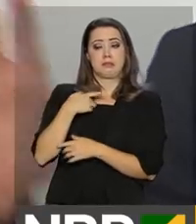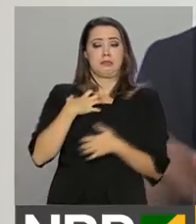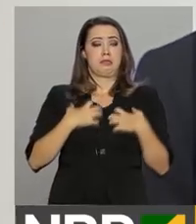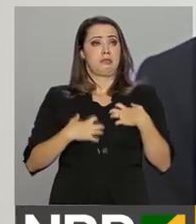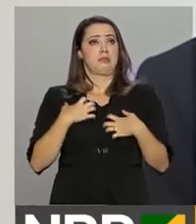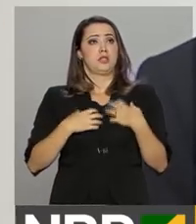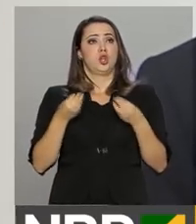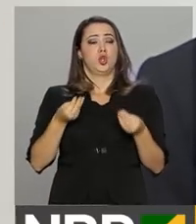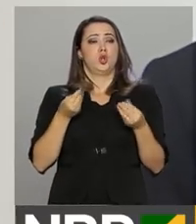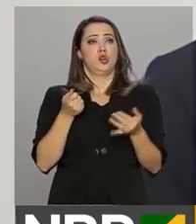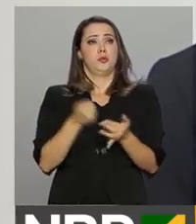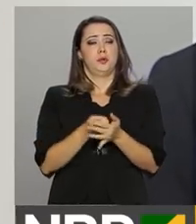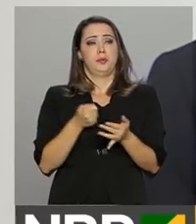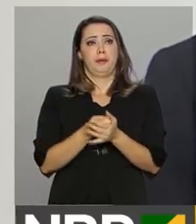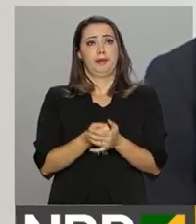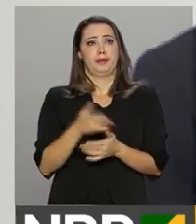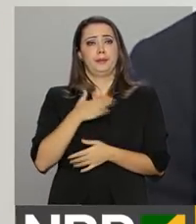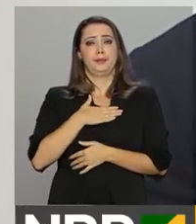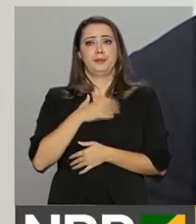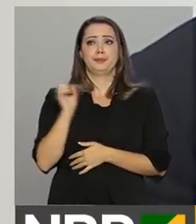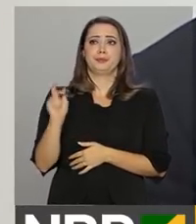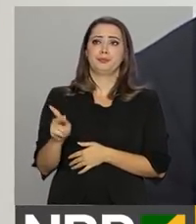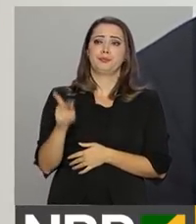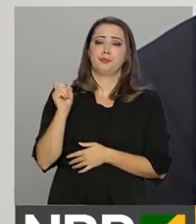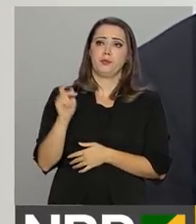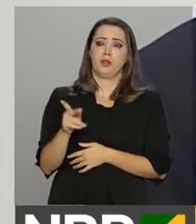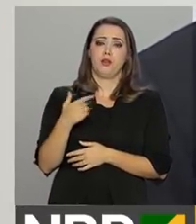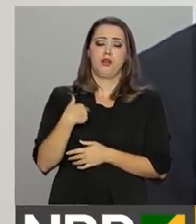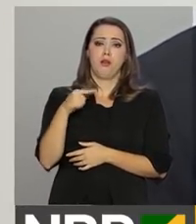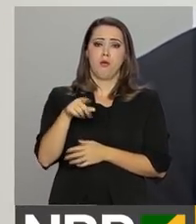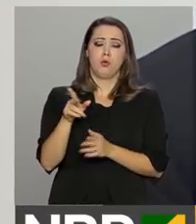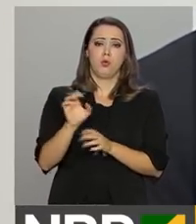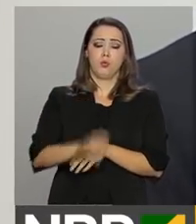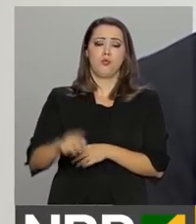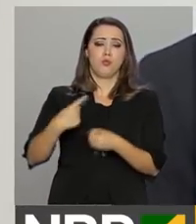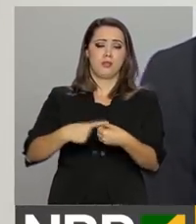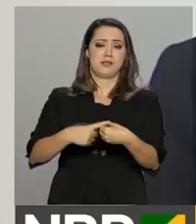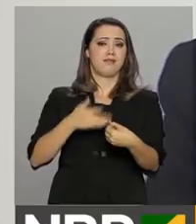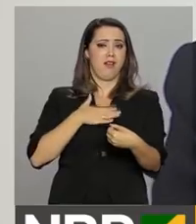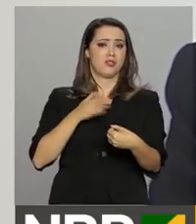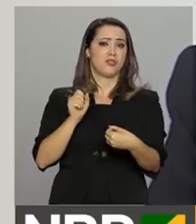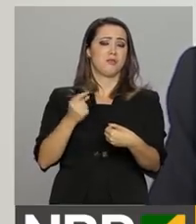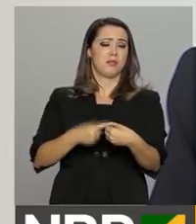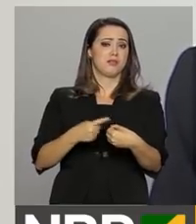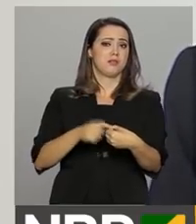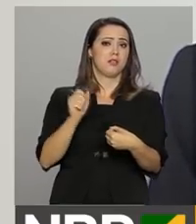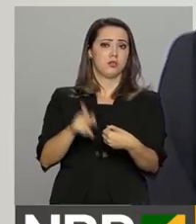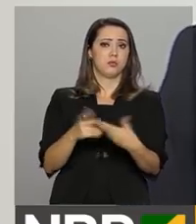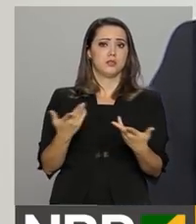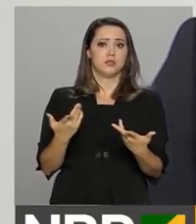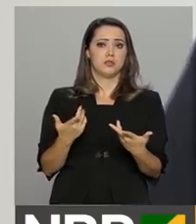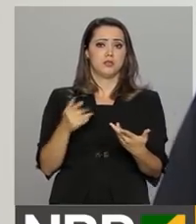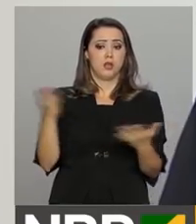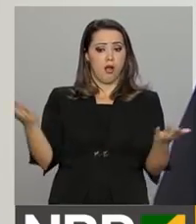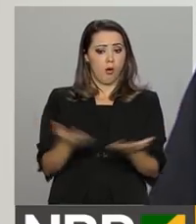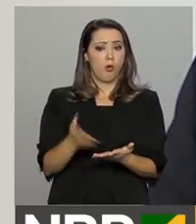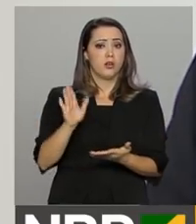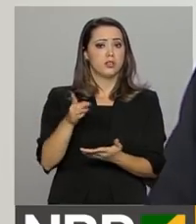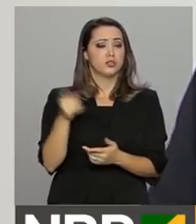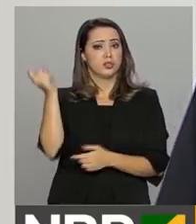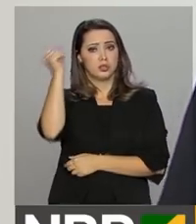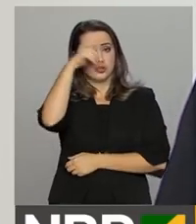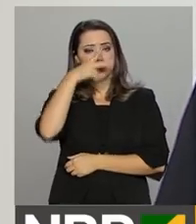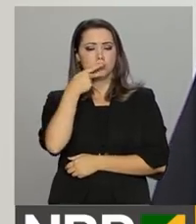faço da previdência social no estado eu vou explodir vai estourar e sobre estourado na frente não estão estourando agora então eu estou fazendo esse